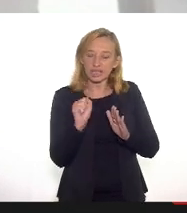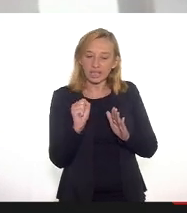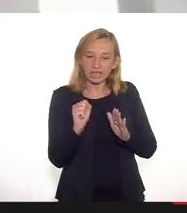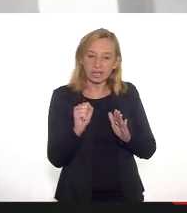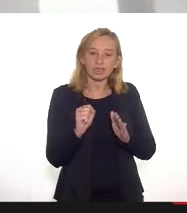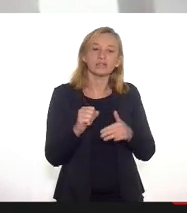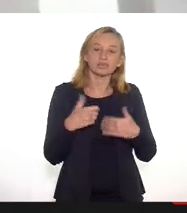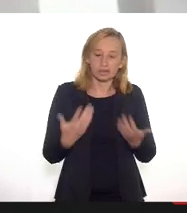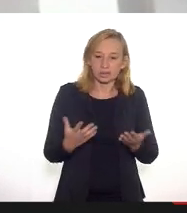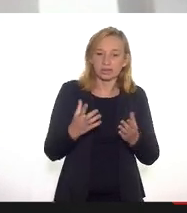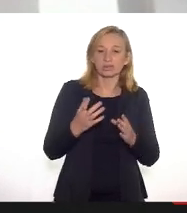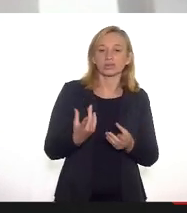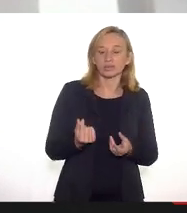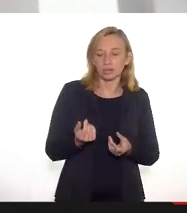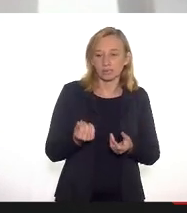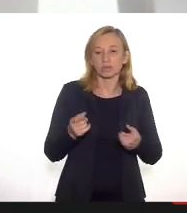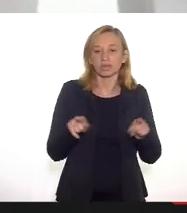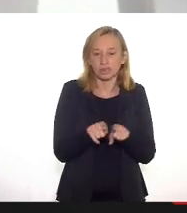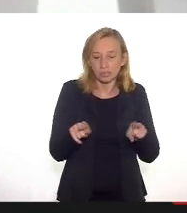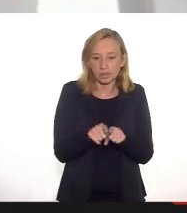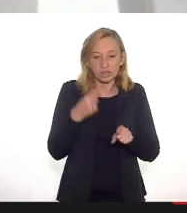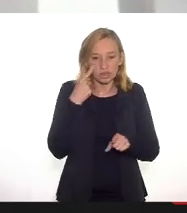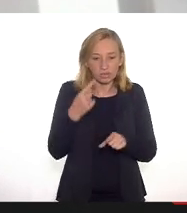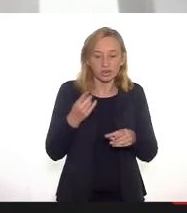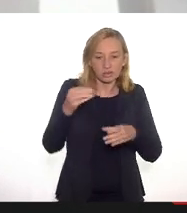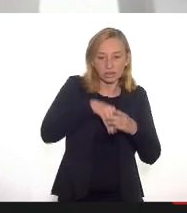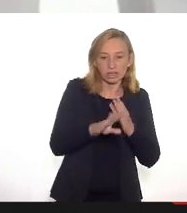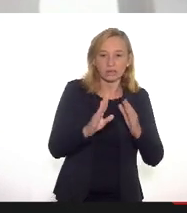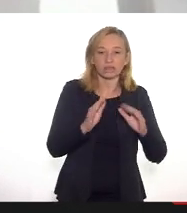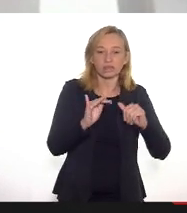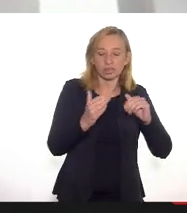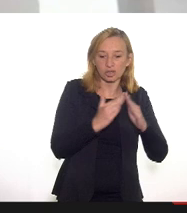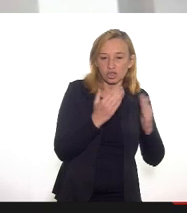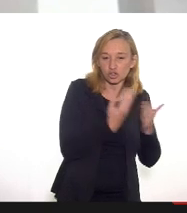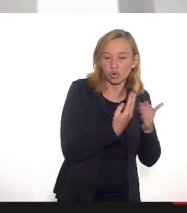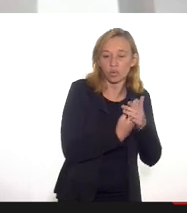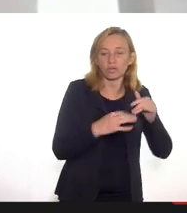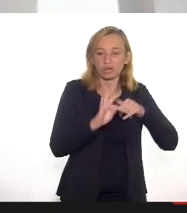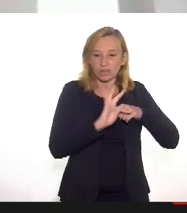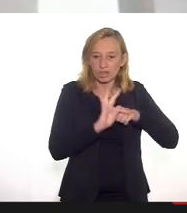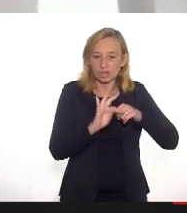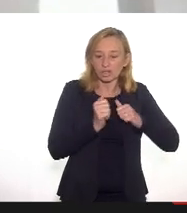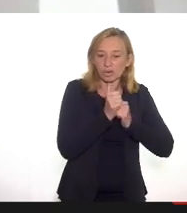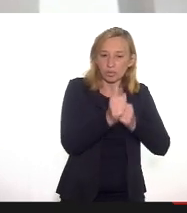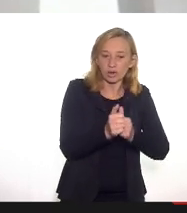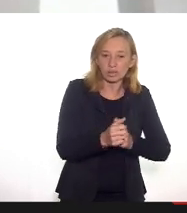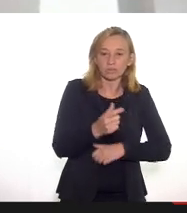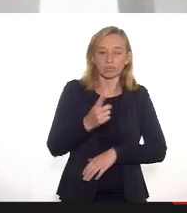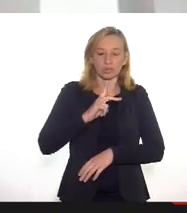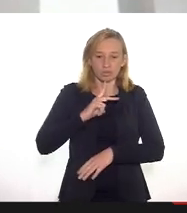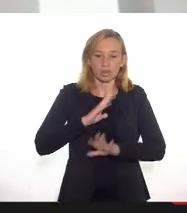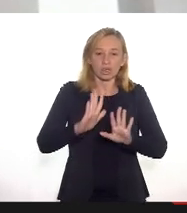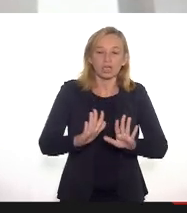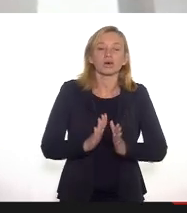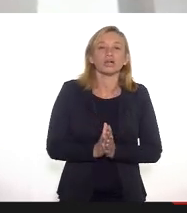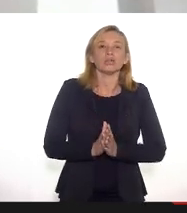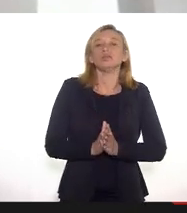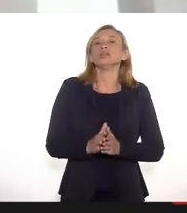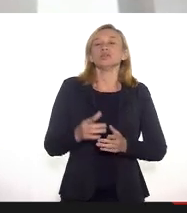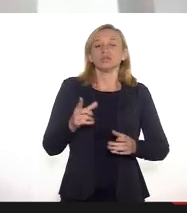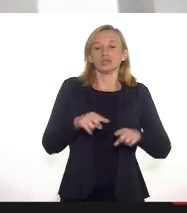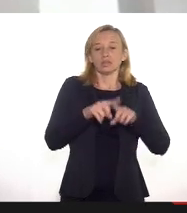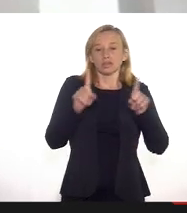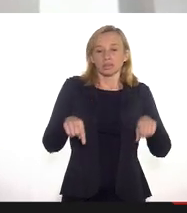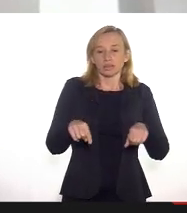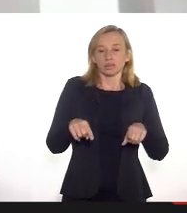num andamento bem rápido, bem célere aqui dentro da FATEC. A gente tem acompanhado isso pessoalmente para poder andar. E a gente ter os auxiliares de